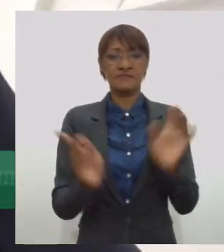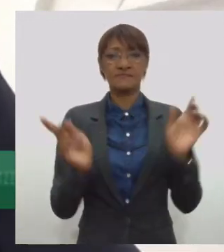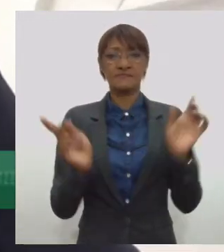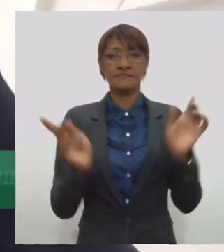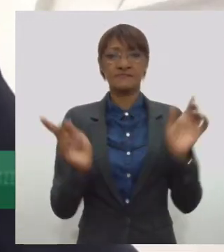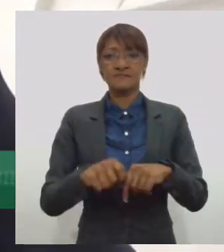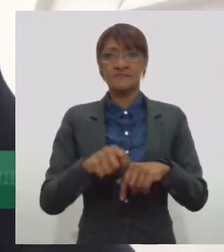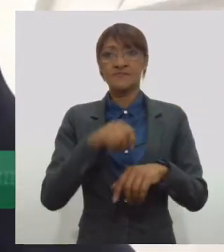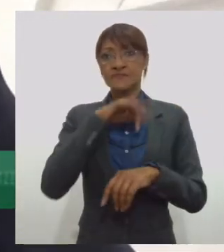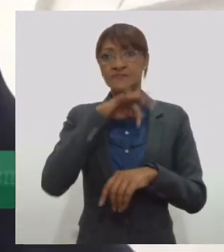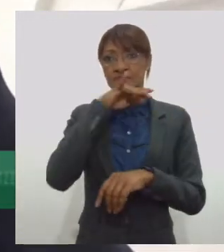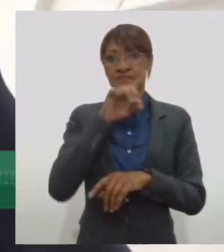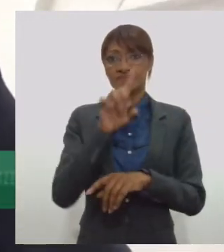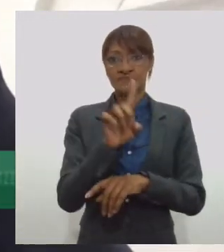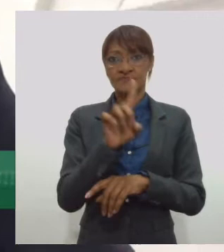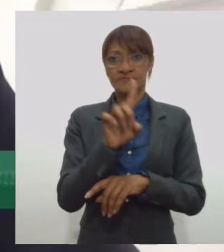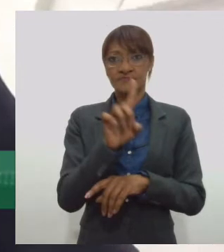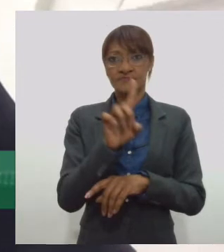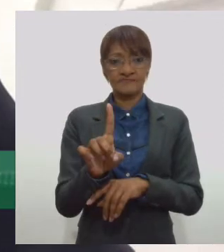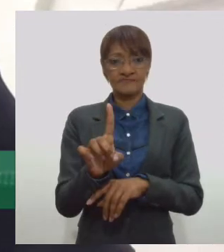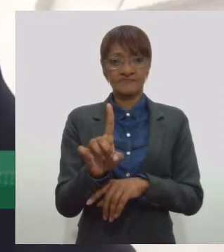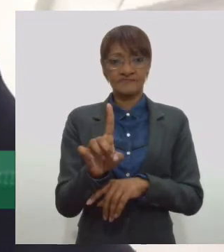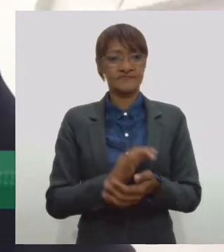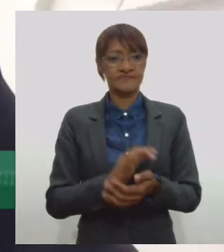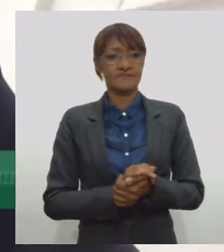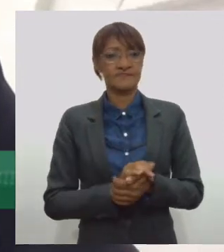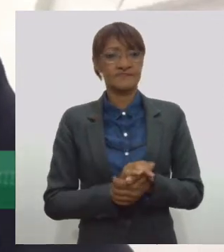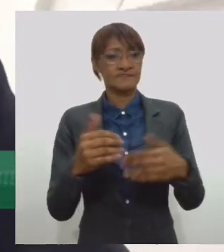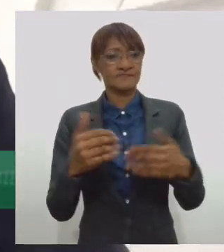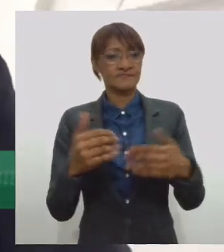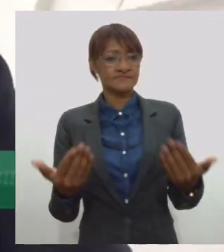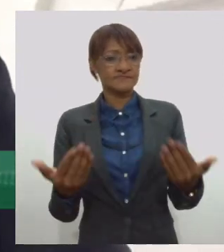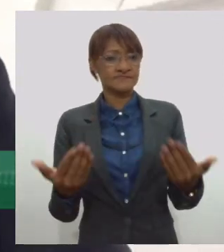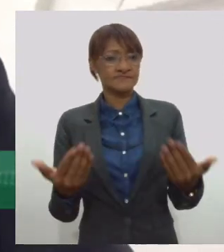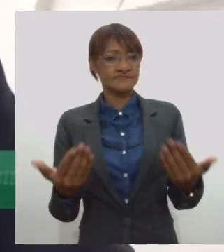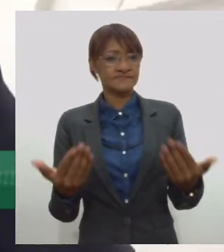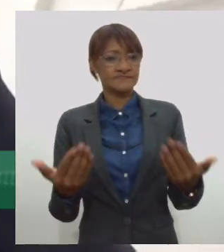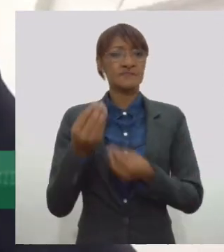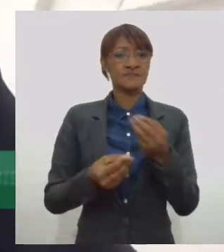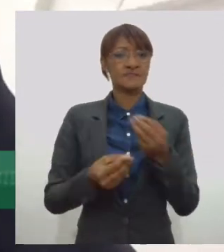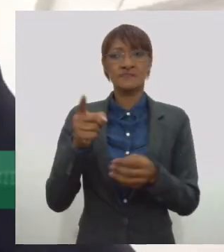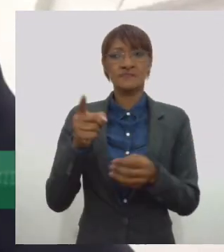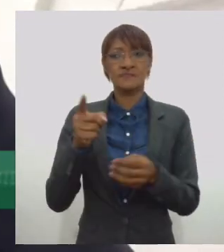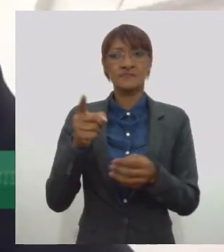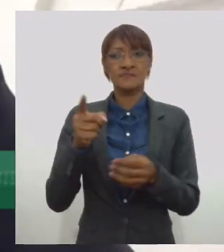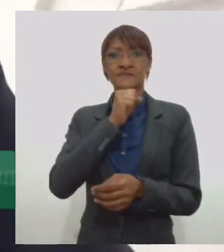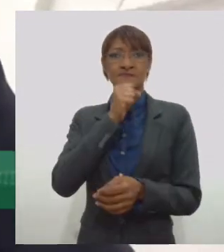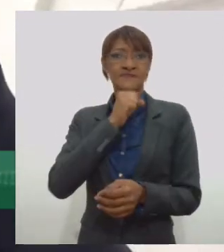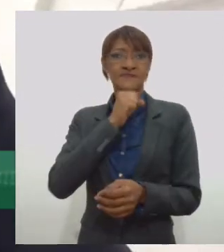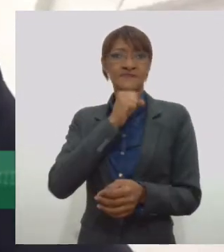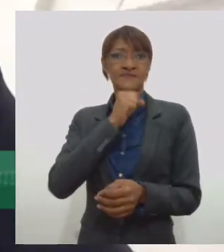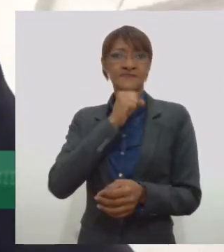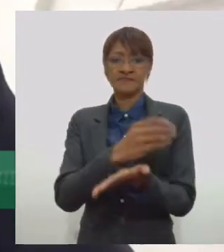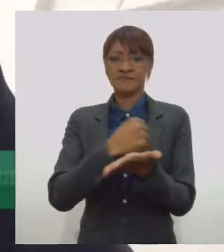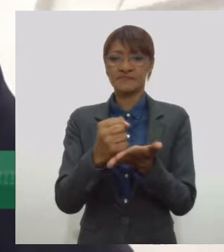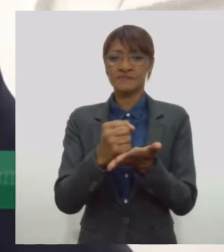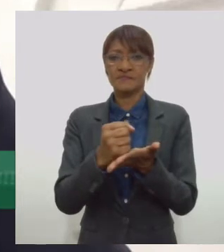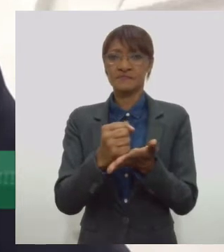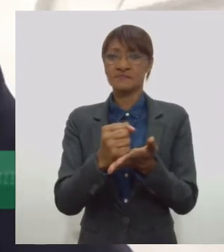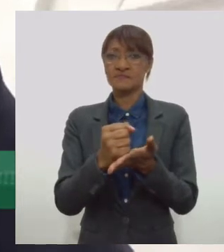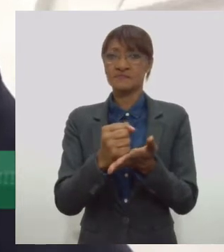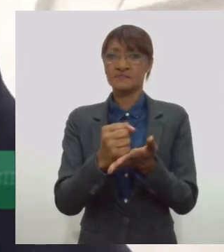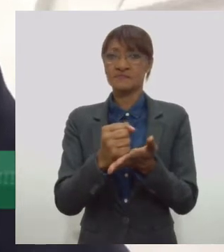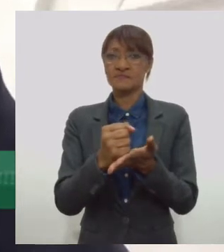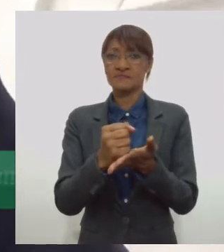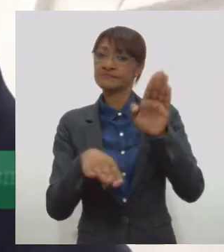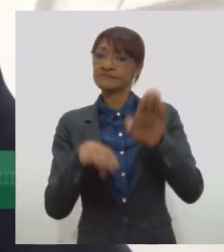ruim. Ou seja, aquela ideia de que o que é velho é ultrapassado é muito relativa, porque